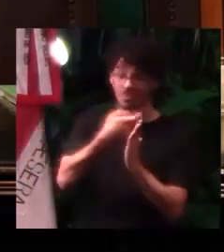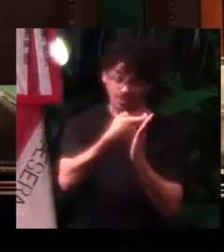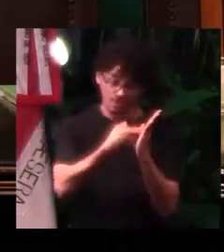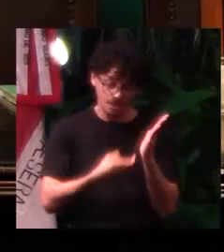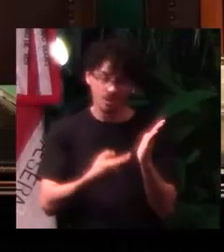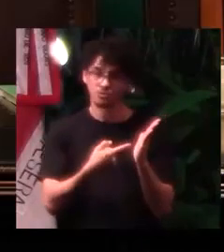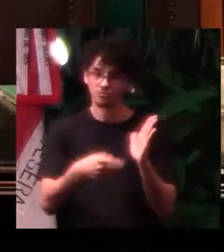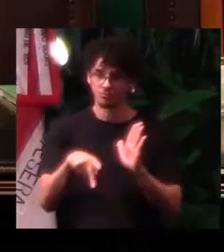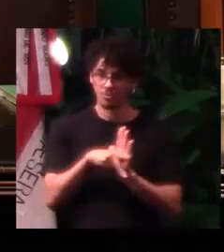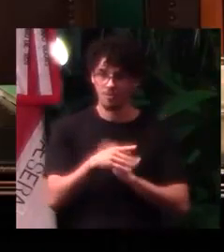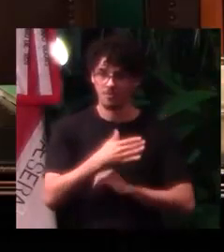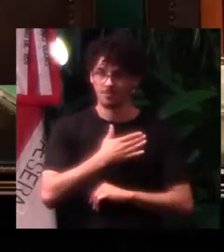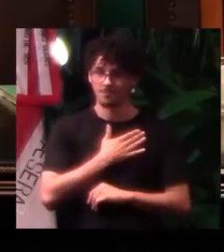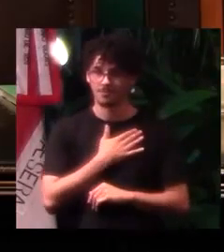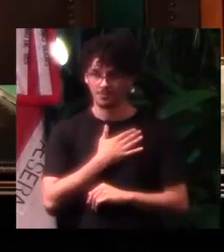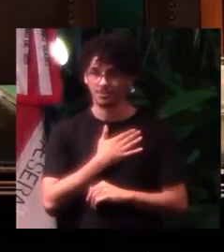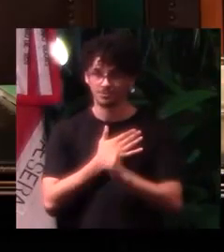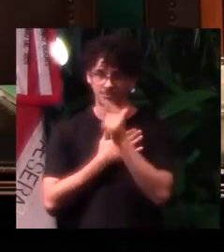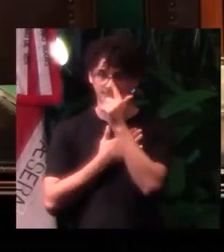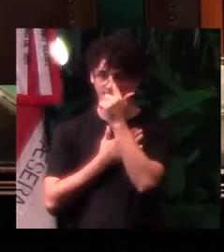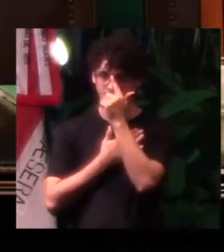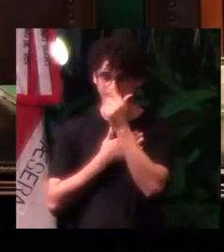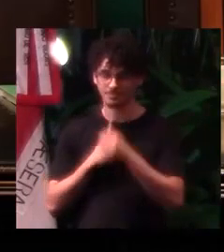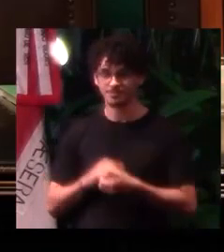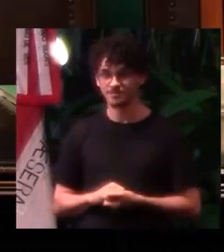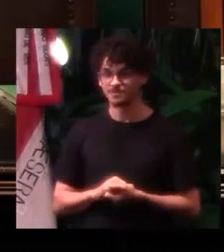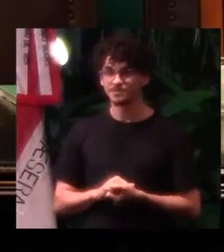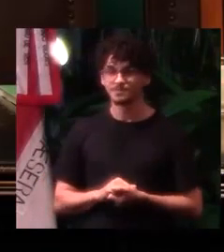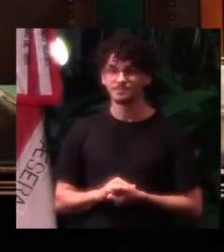por elas próprias.